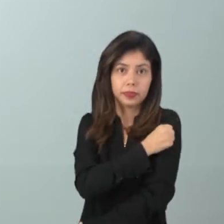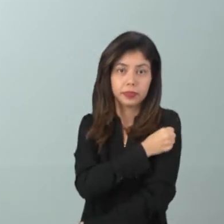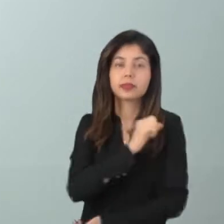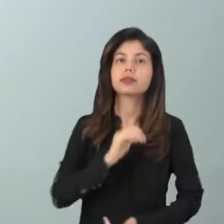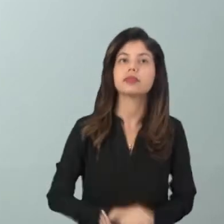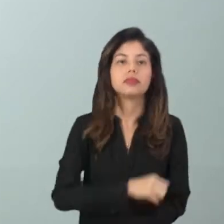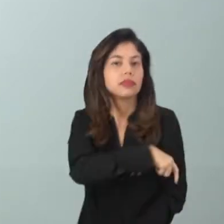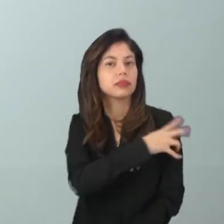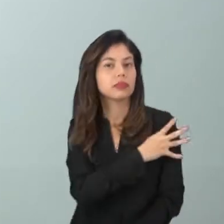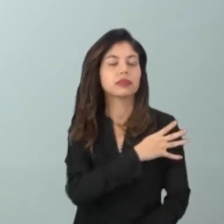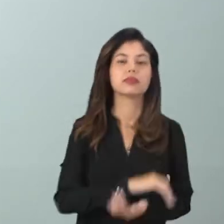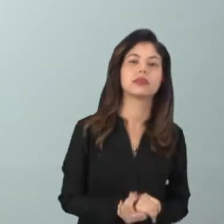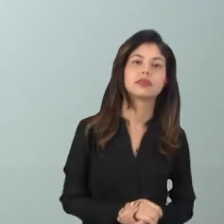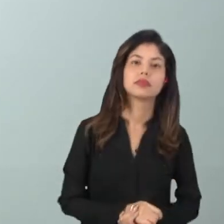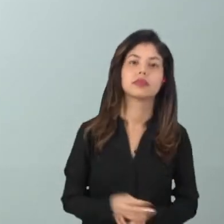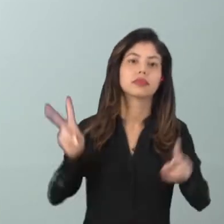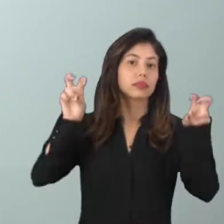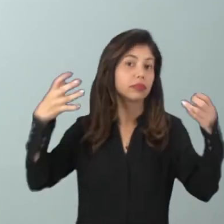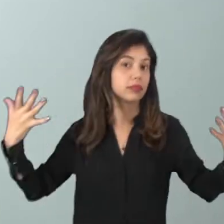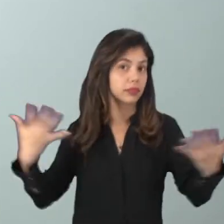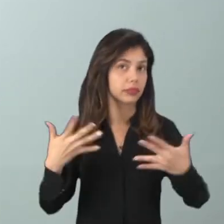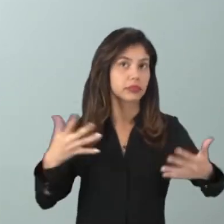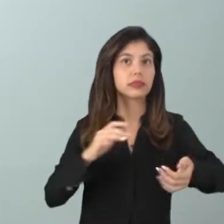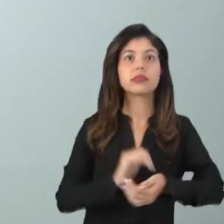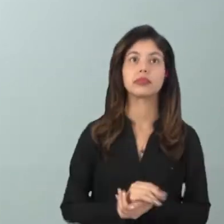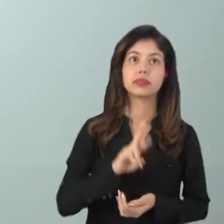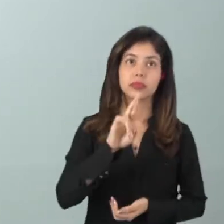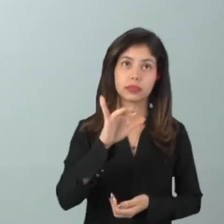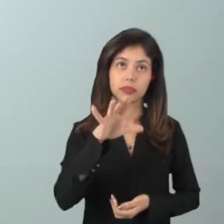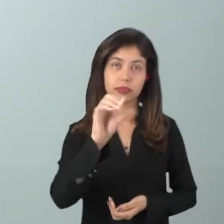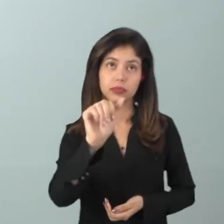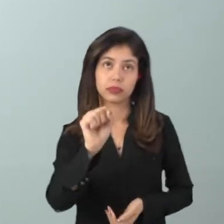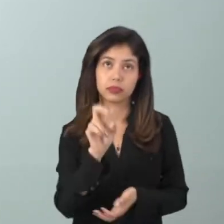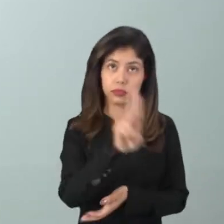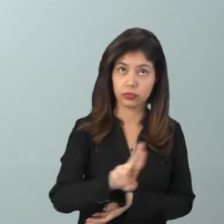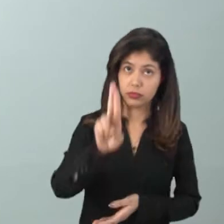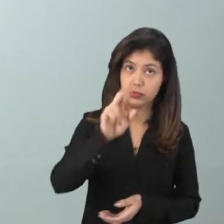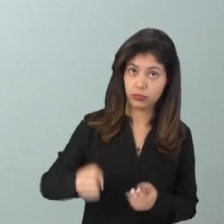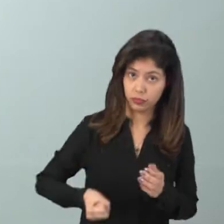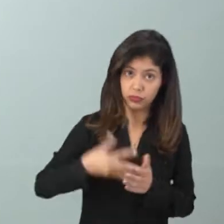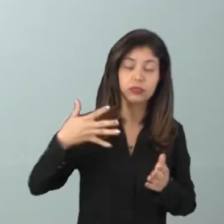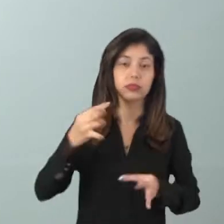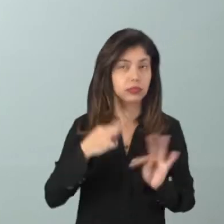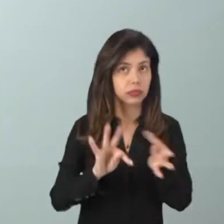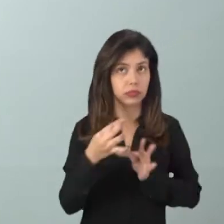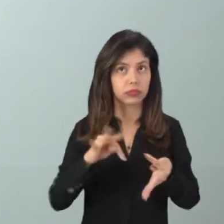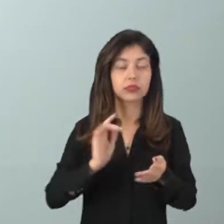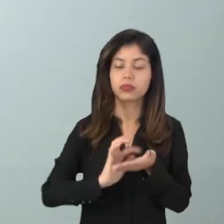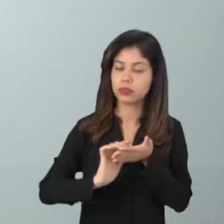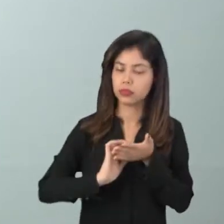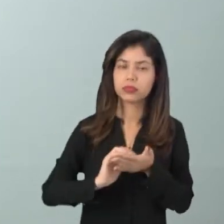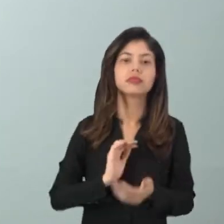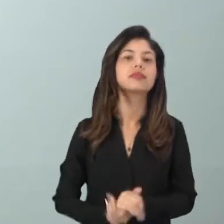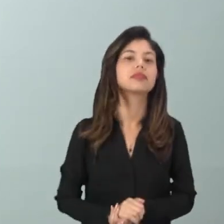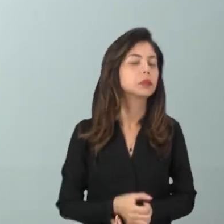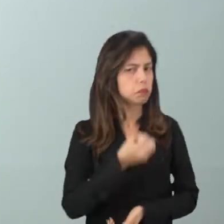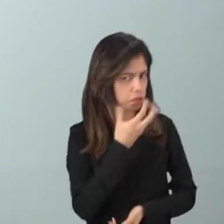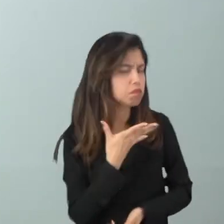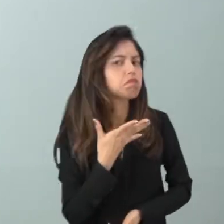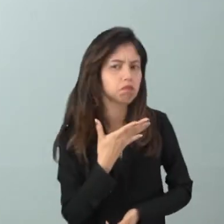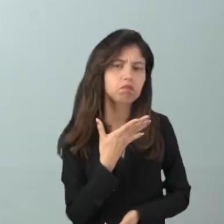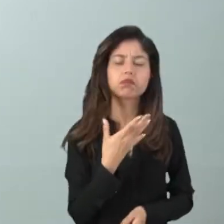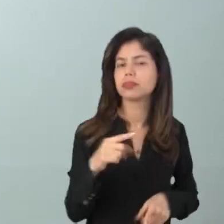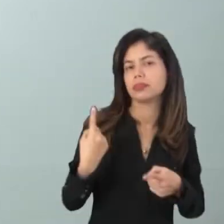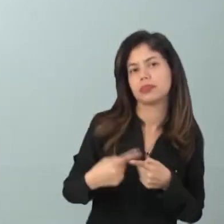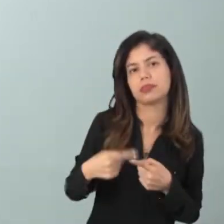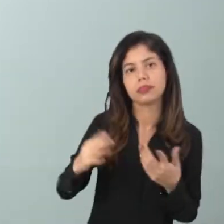ensino fundamental. E a nossa temática é riscos do uso excessivo de tecnologias digitais. Um assunto interessante,